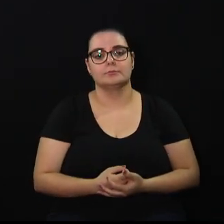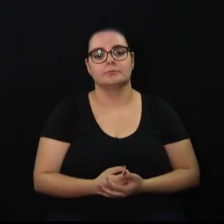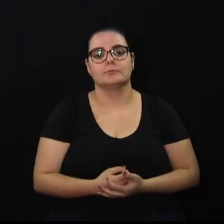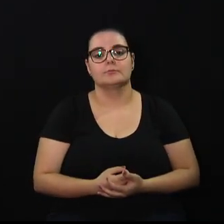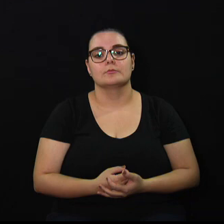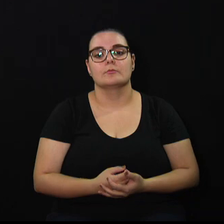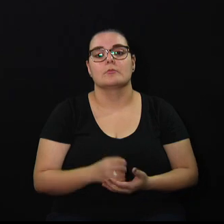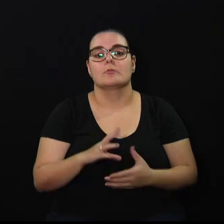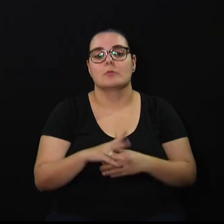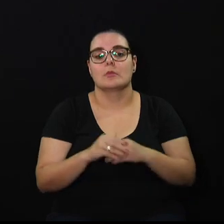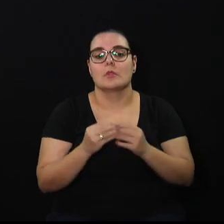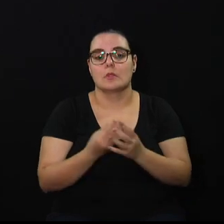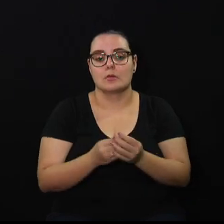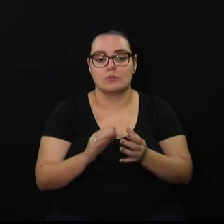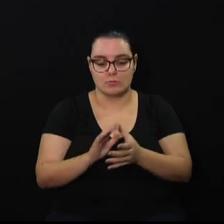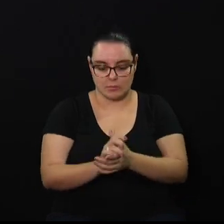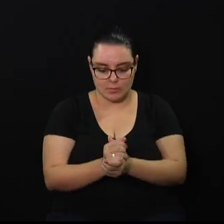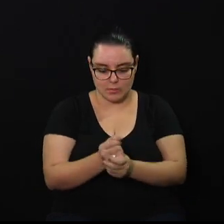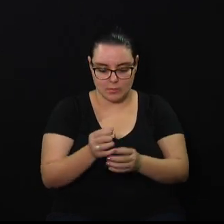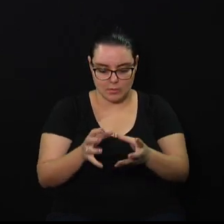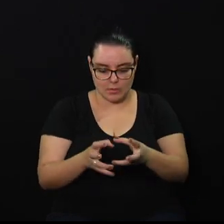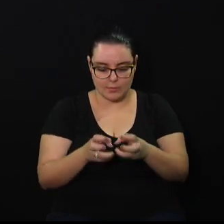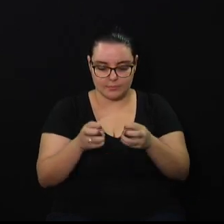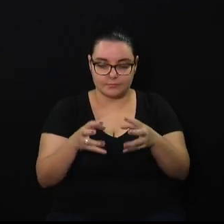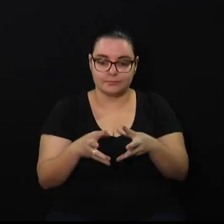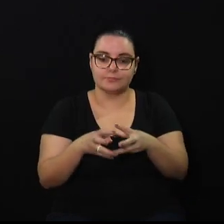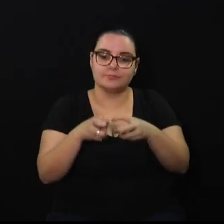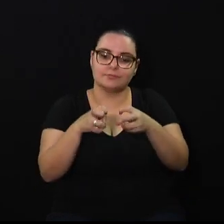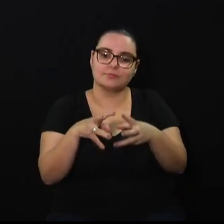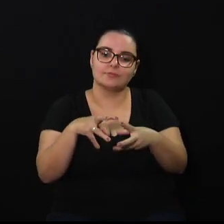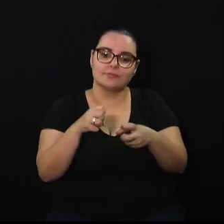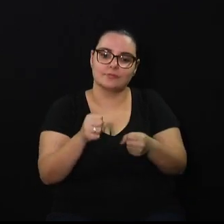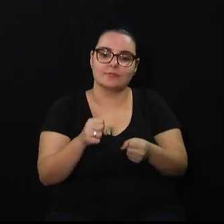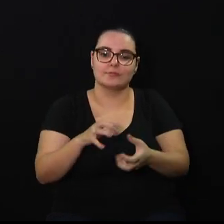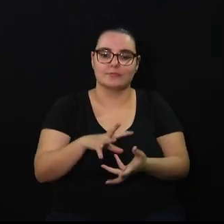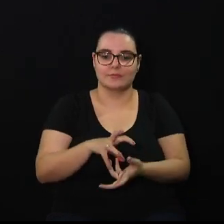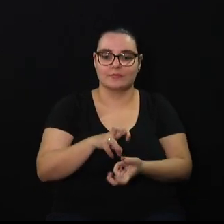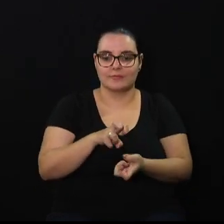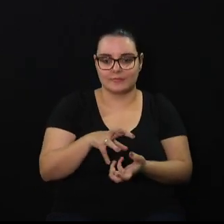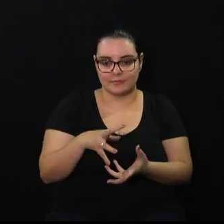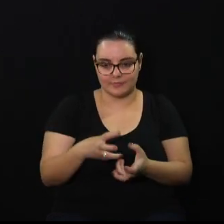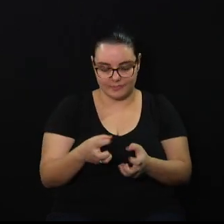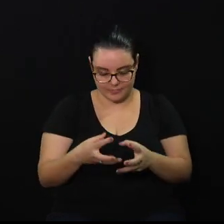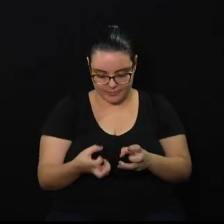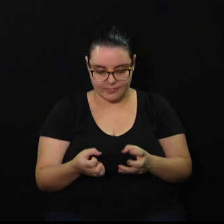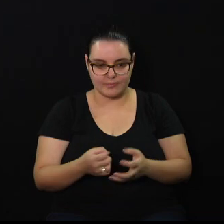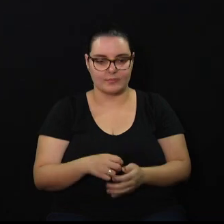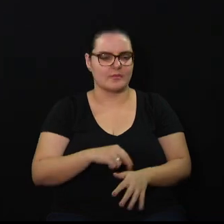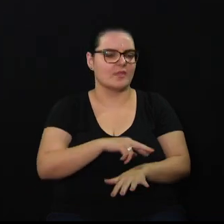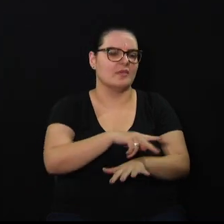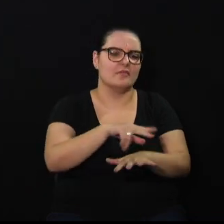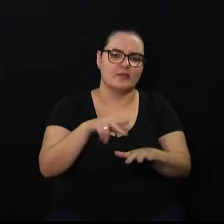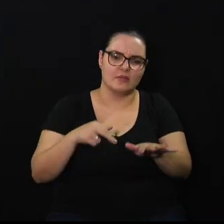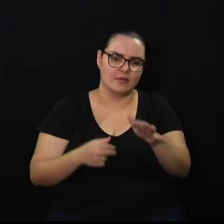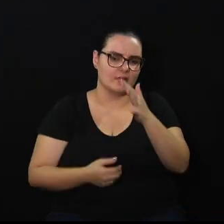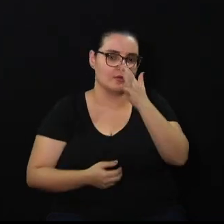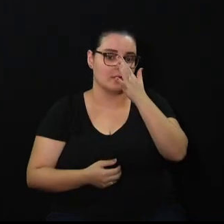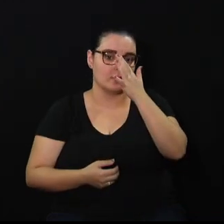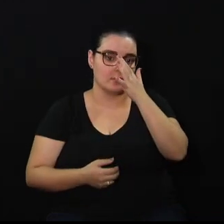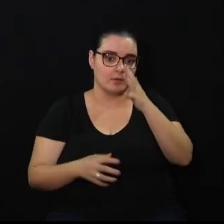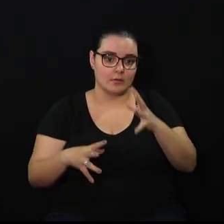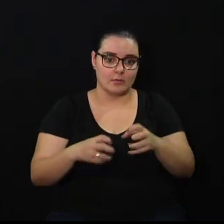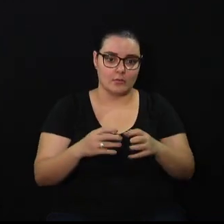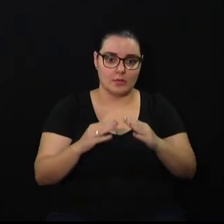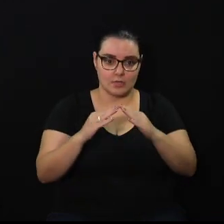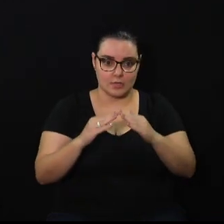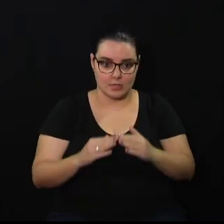a área tátil né só as massinhas da even diversos tipos de massinha desde massa caseira